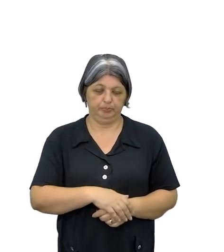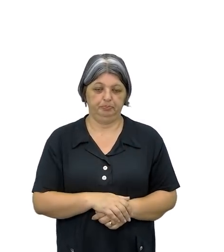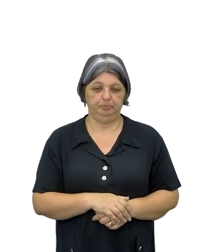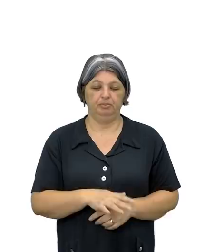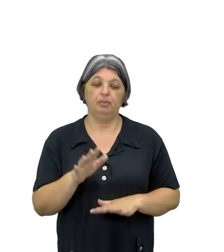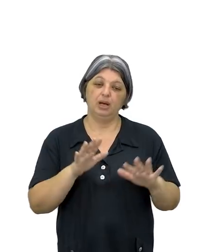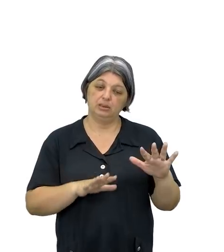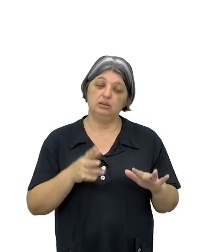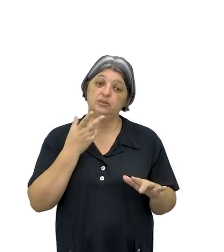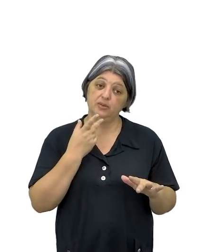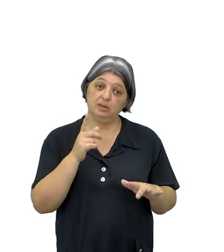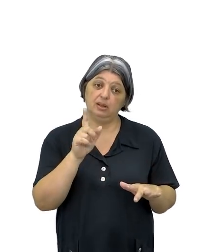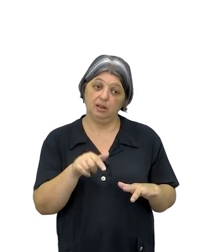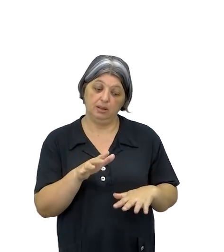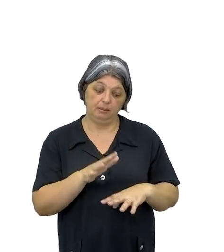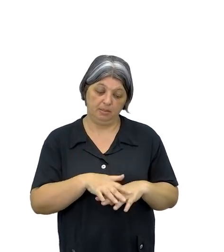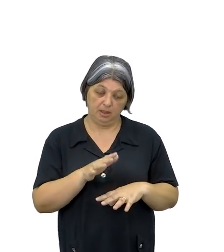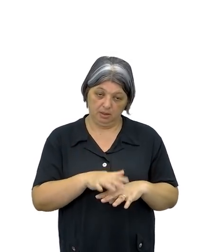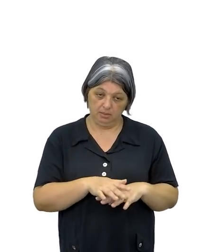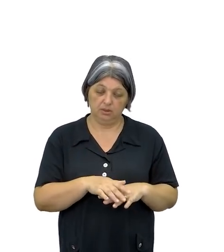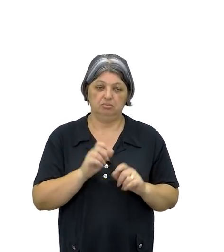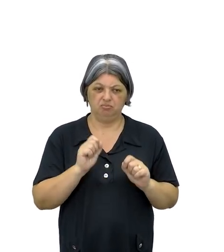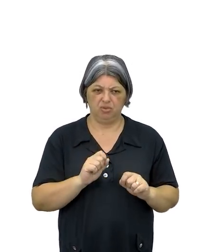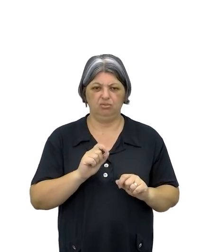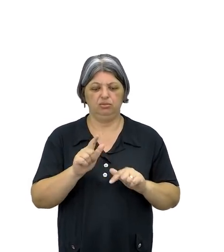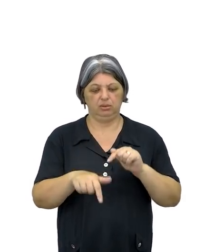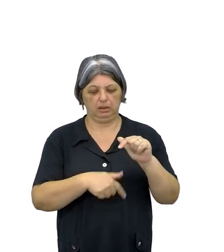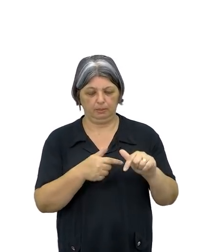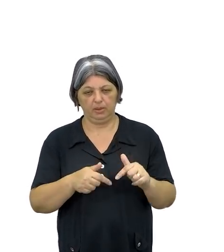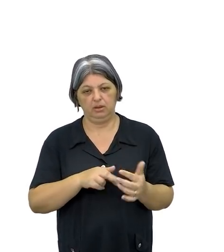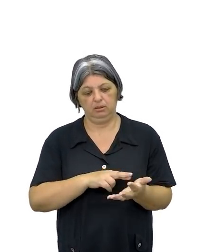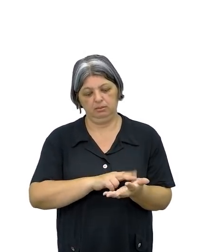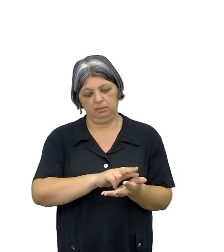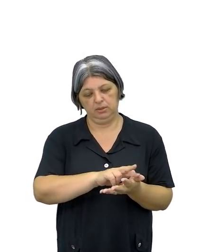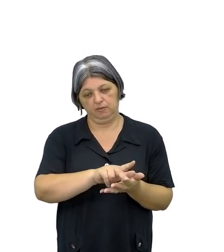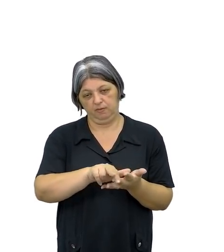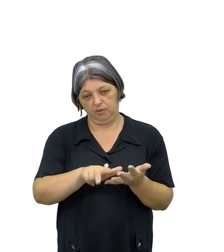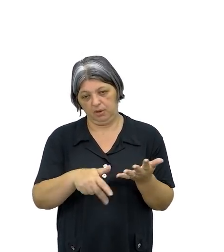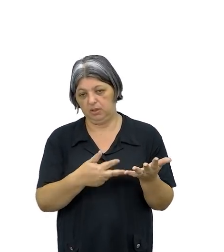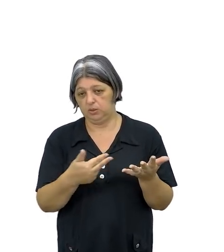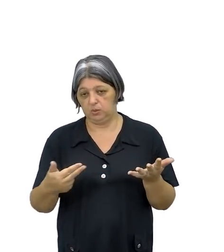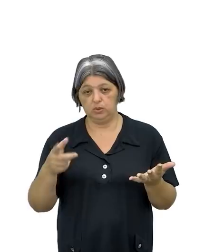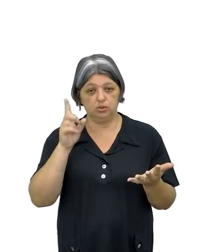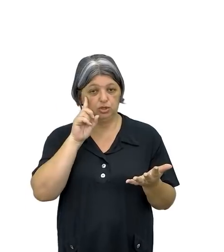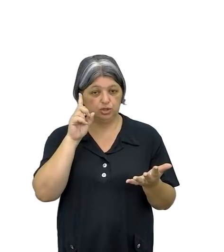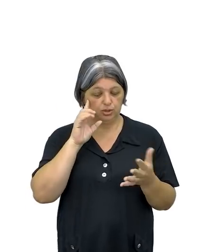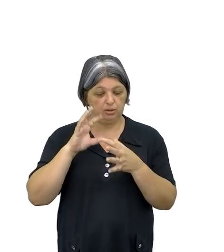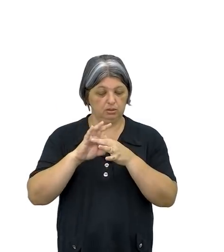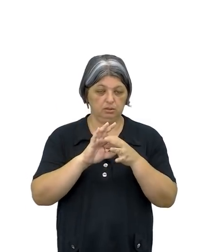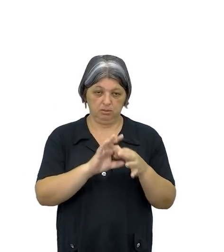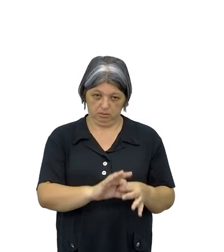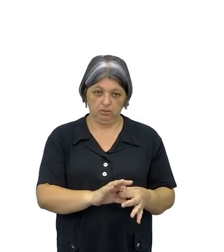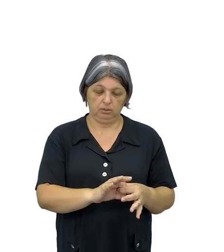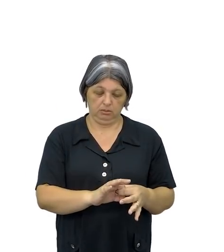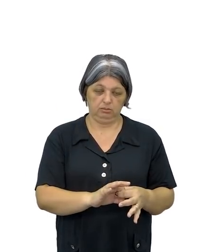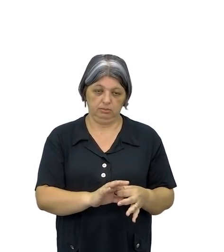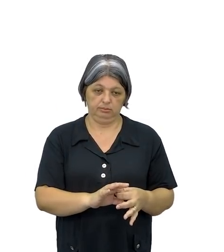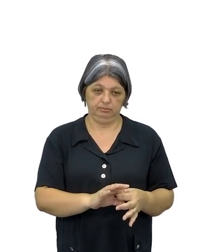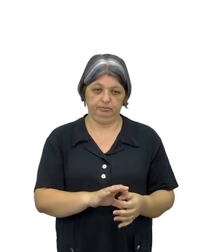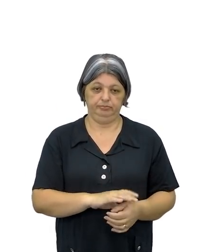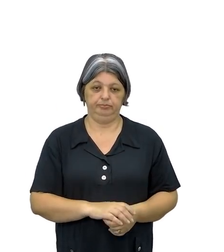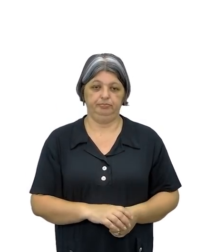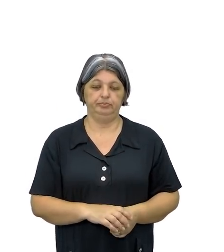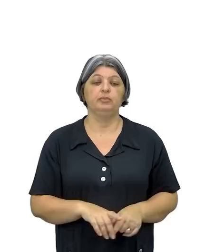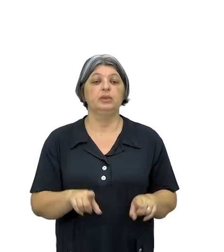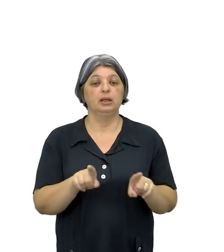falo, a matemática, nós podemos trabalhar muito dentro do dia a dia, dentro de contextos super reais, mas também existem,